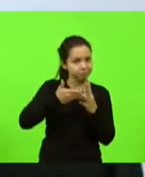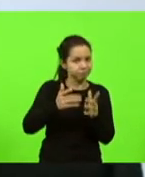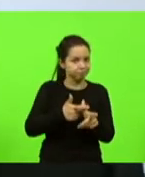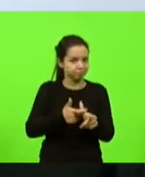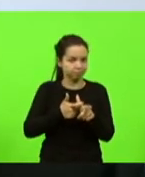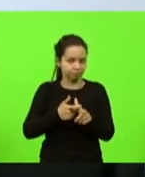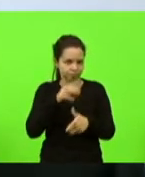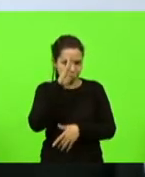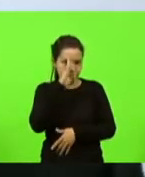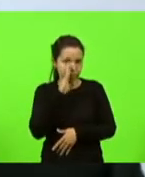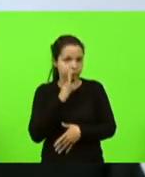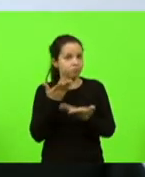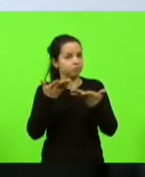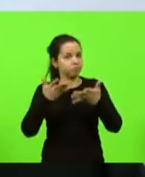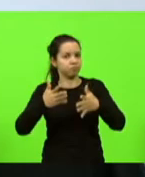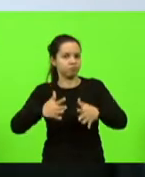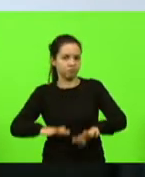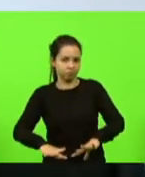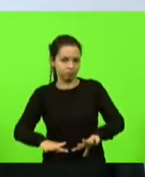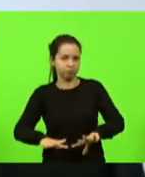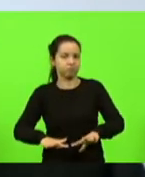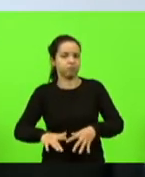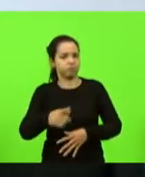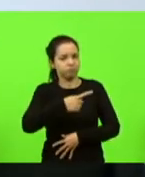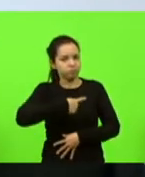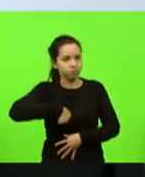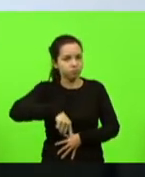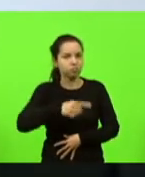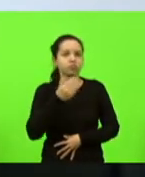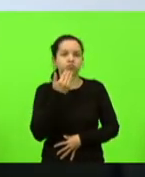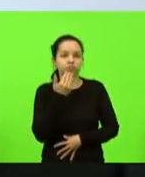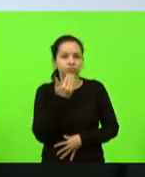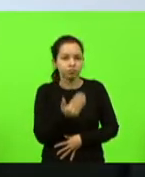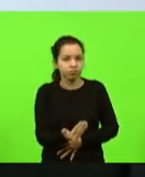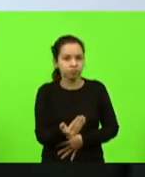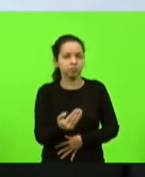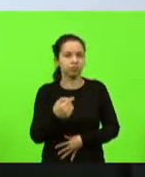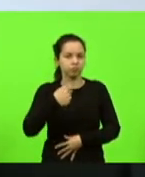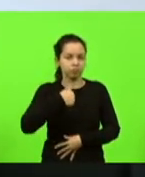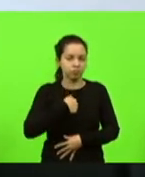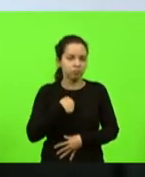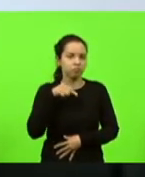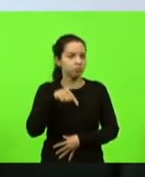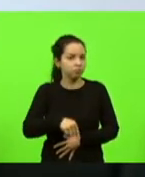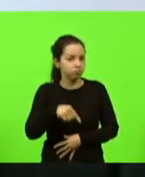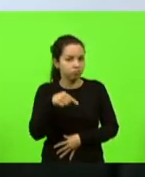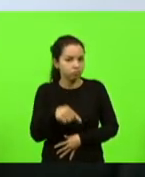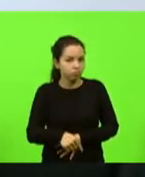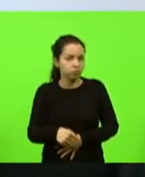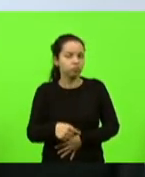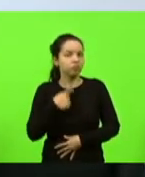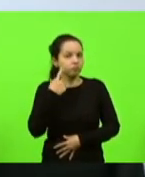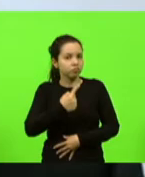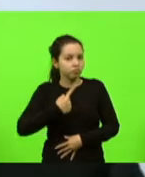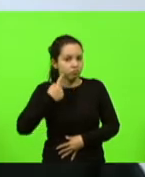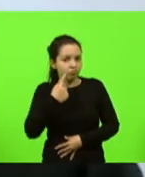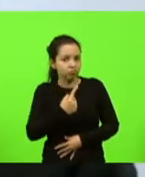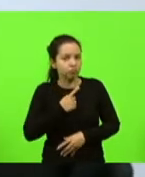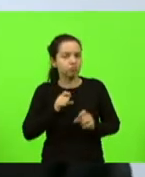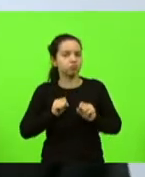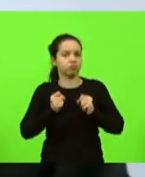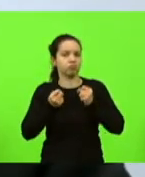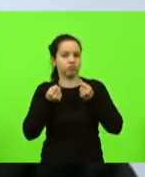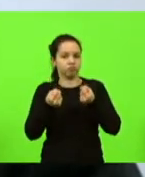graça. O que nós estamos solicitando, estou aqui advogando nesse caso, é que a